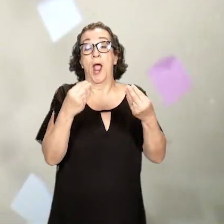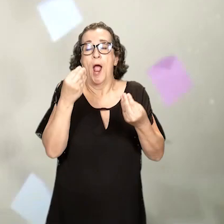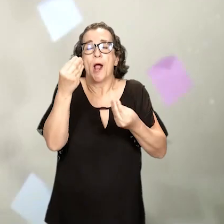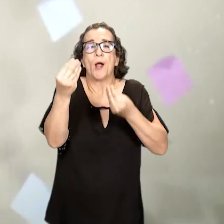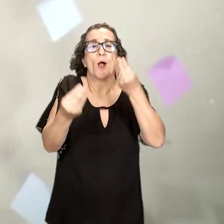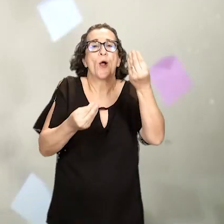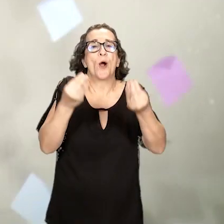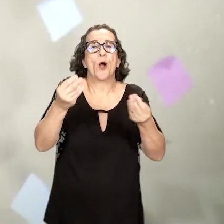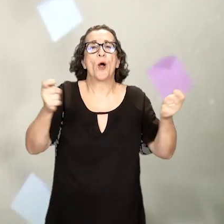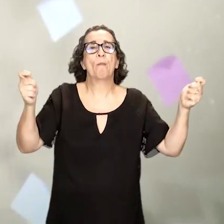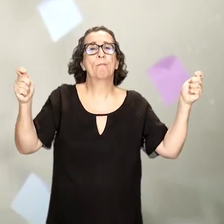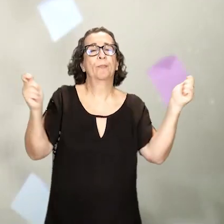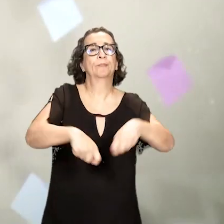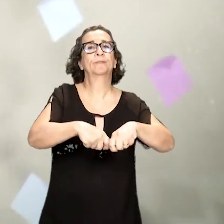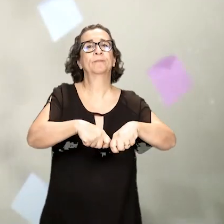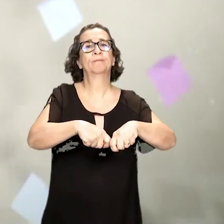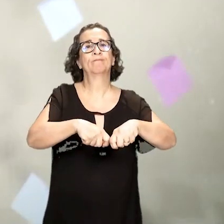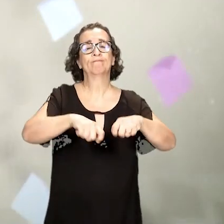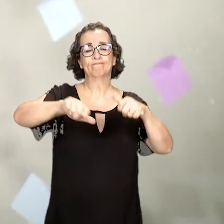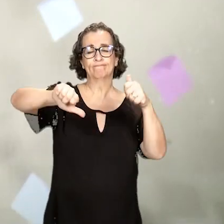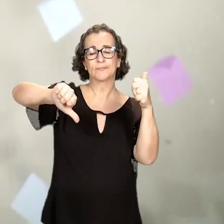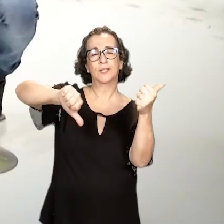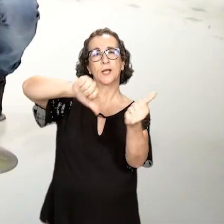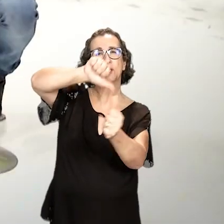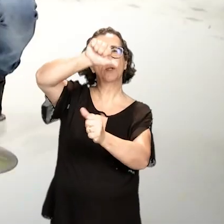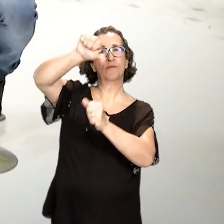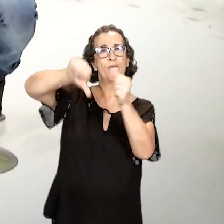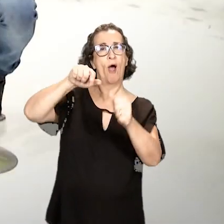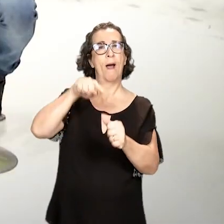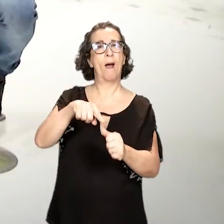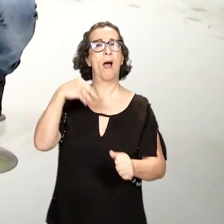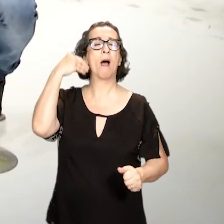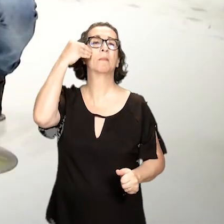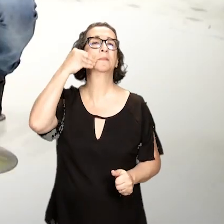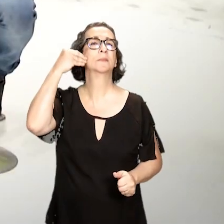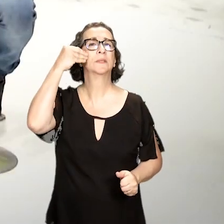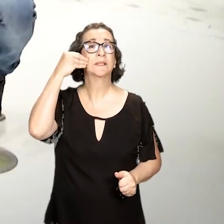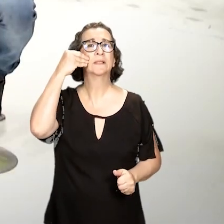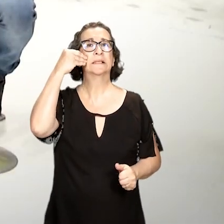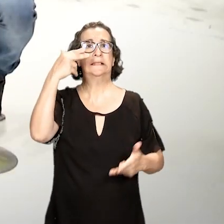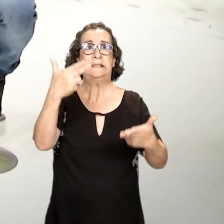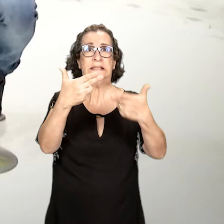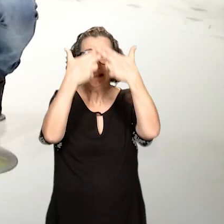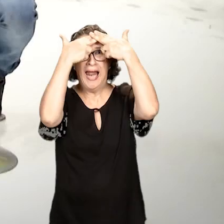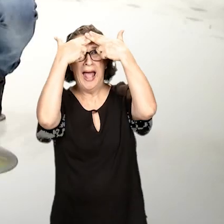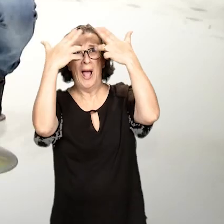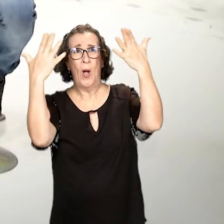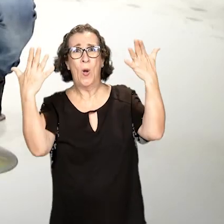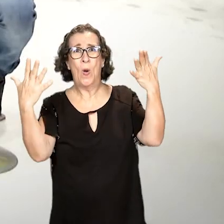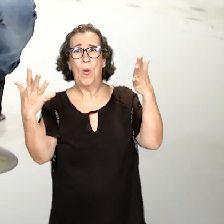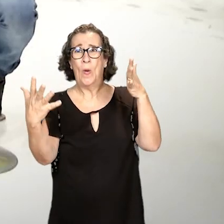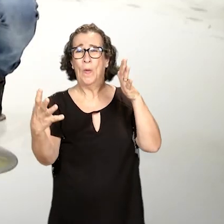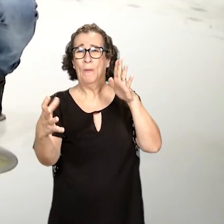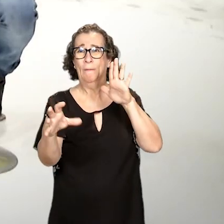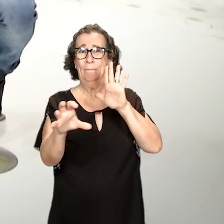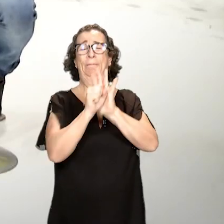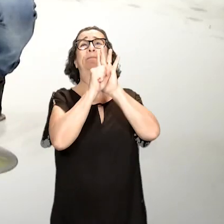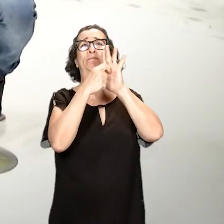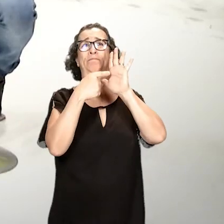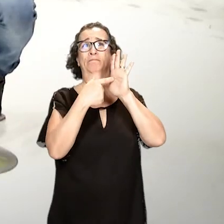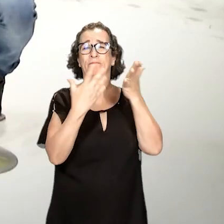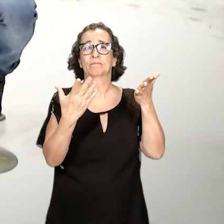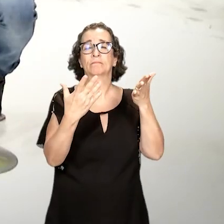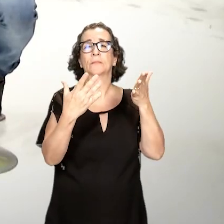como podemos transformar essa experiência né assim traumática em algo vamos dizer